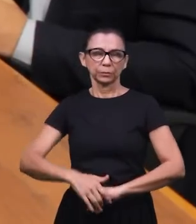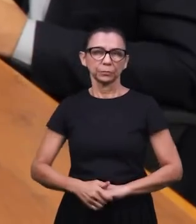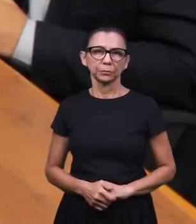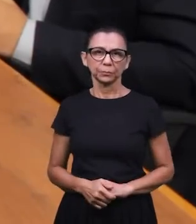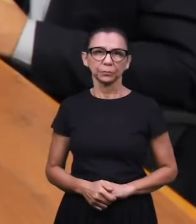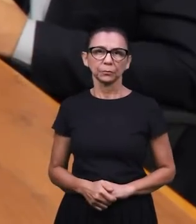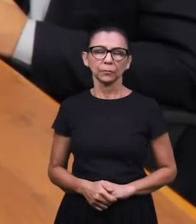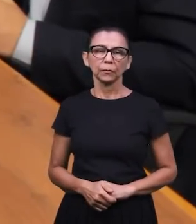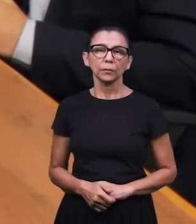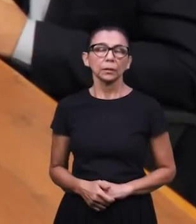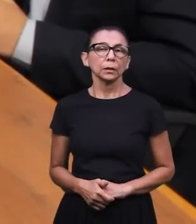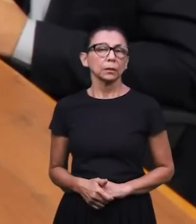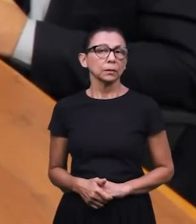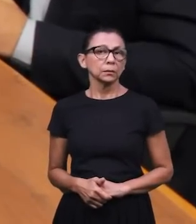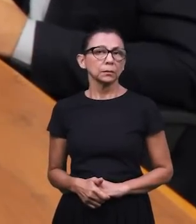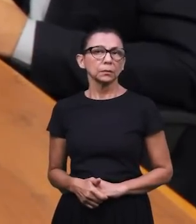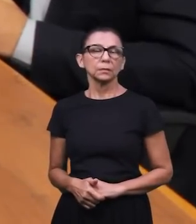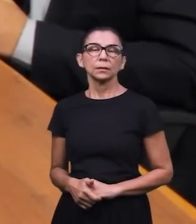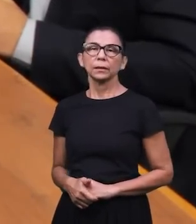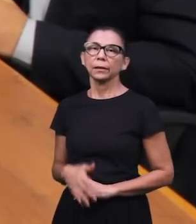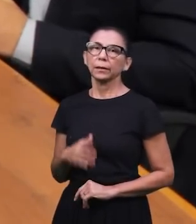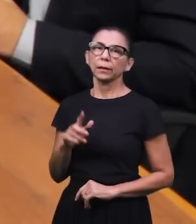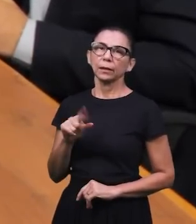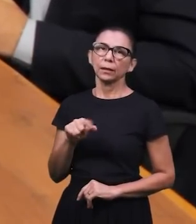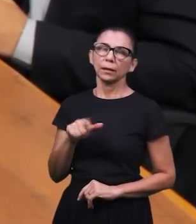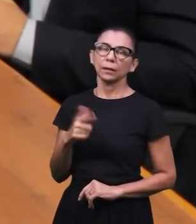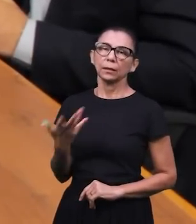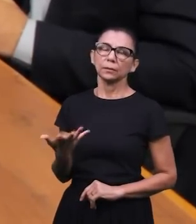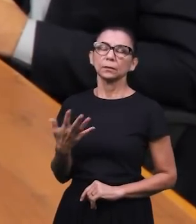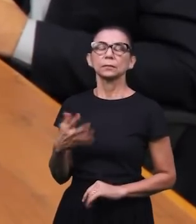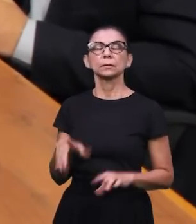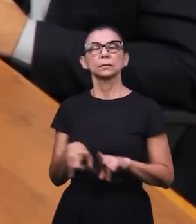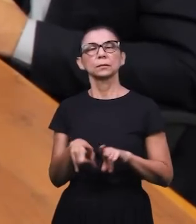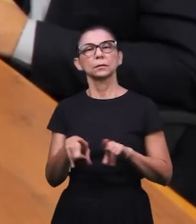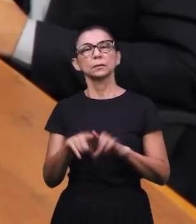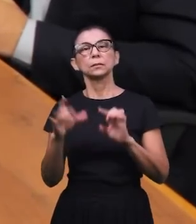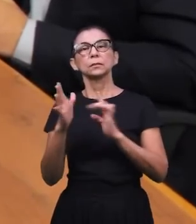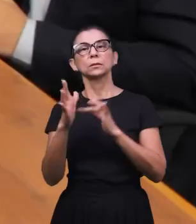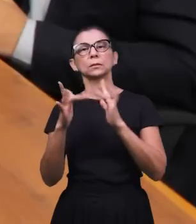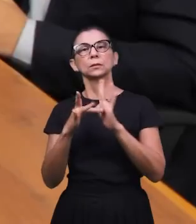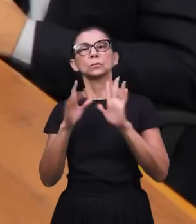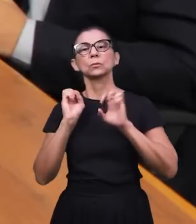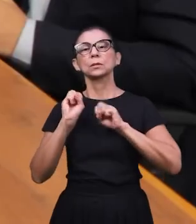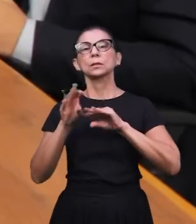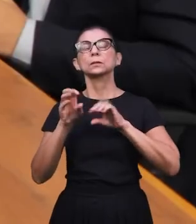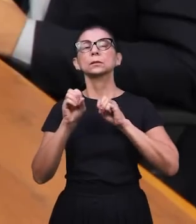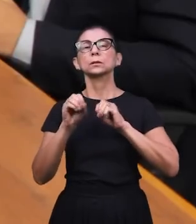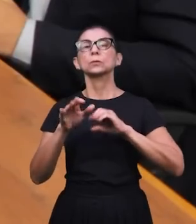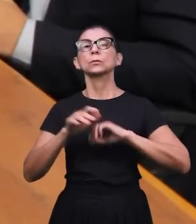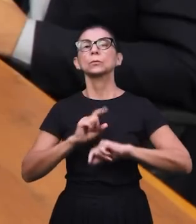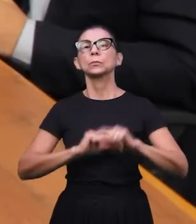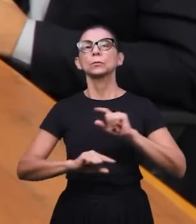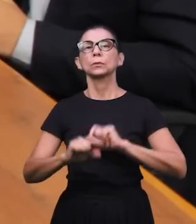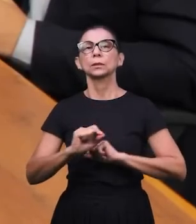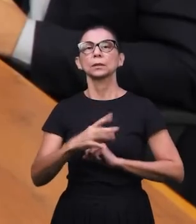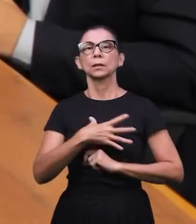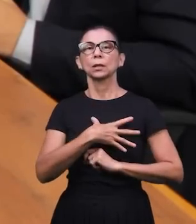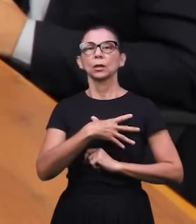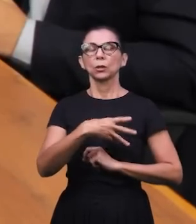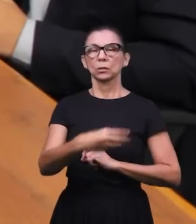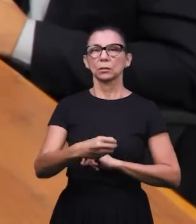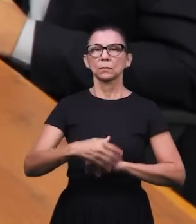pais, os filhos, Jesus falou o seguinte, ele falou que os filhos